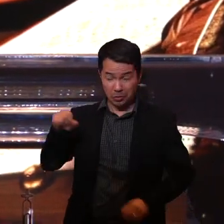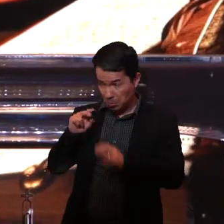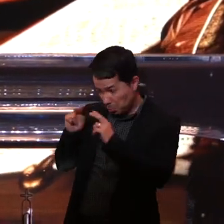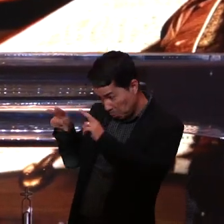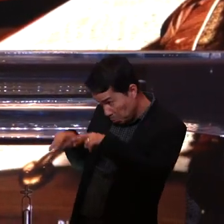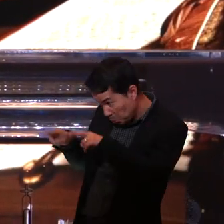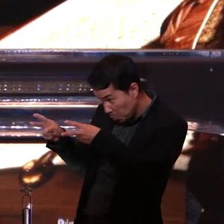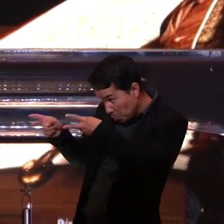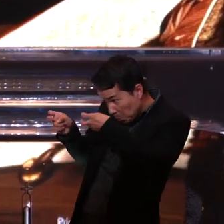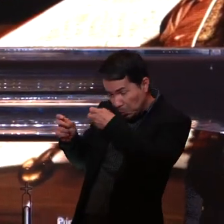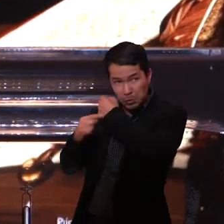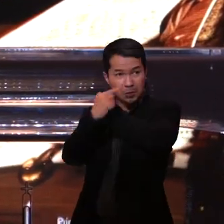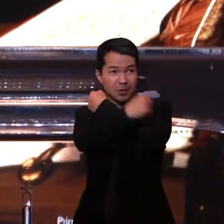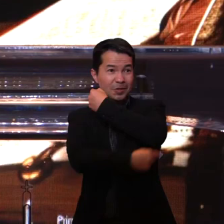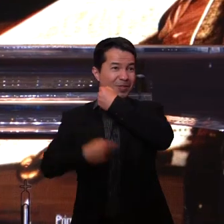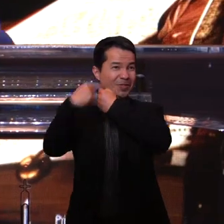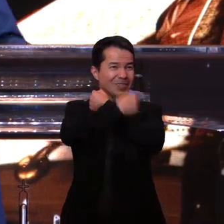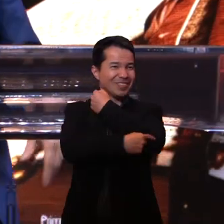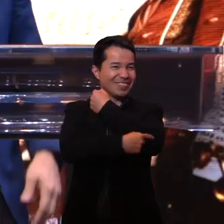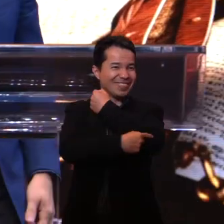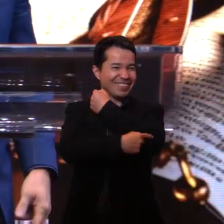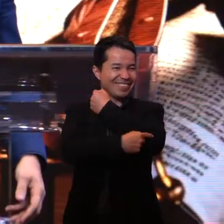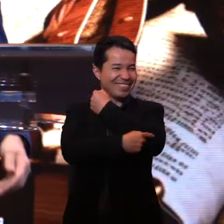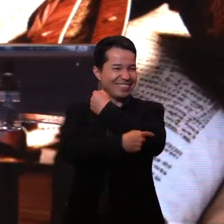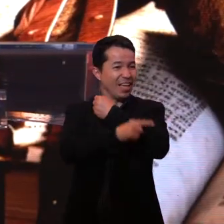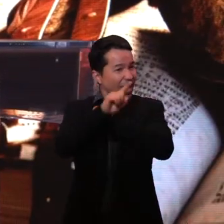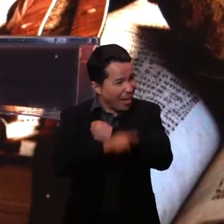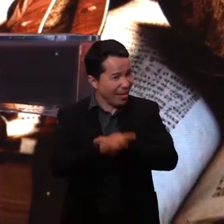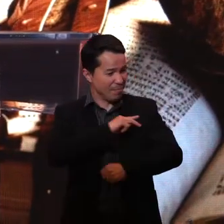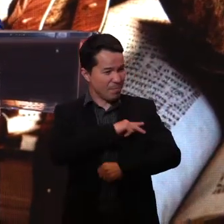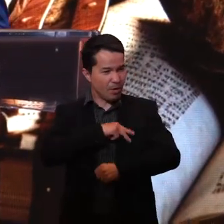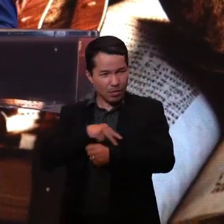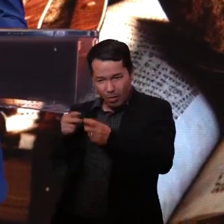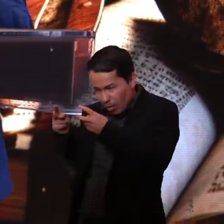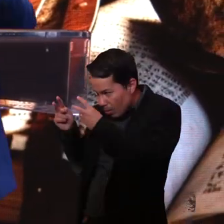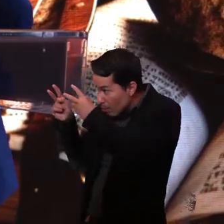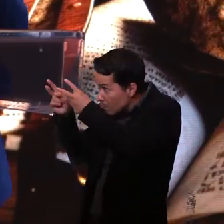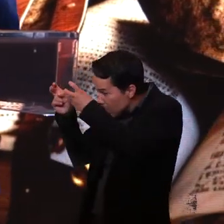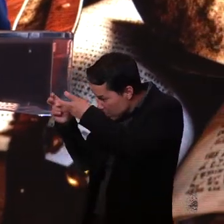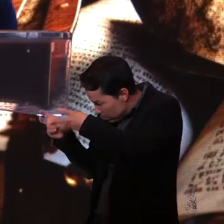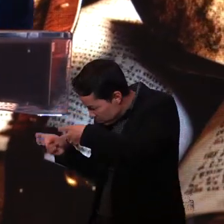a armadura de Deus. Em especial hoje, eu quero falar sobre